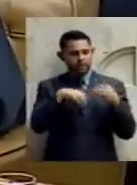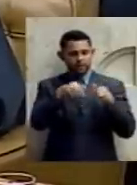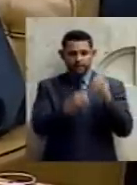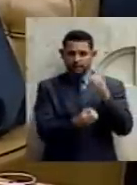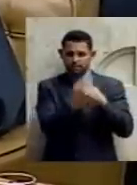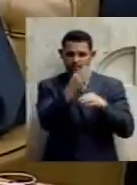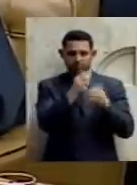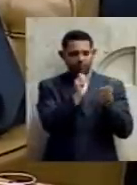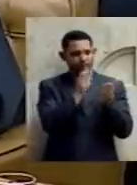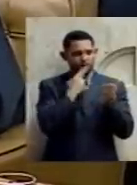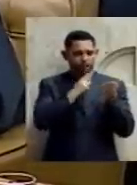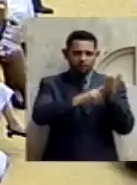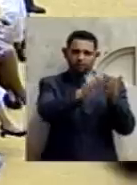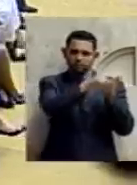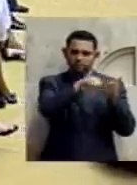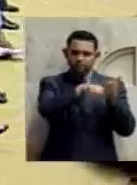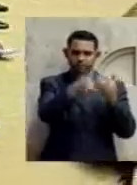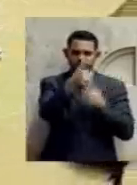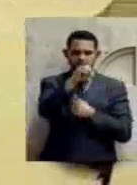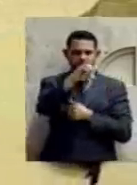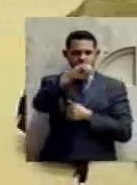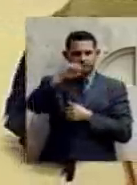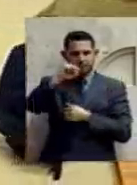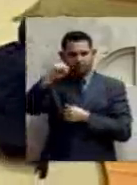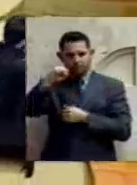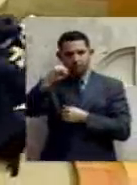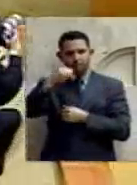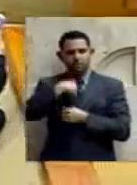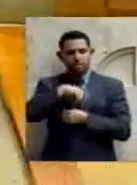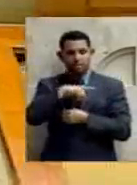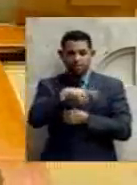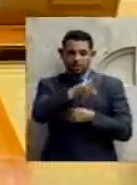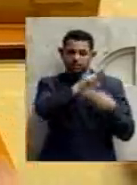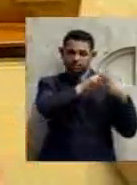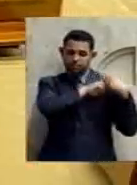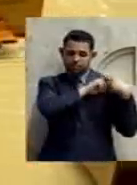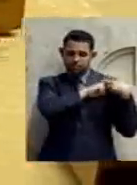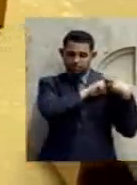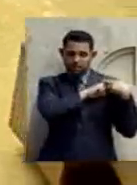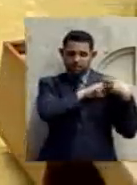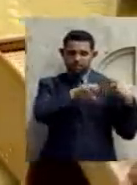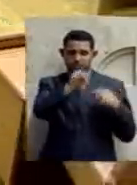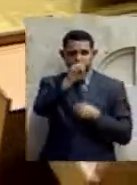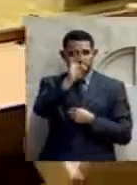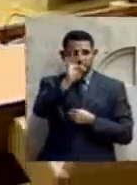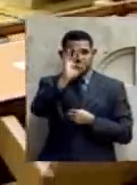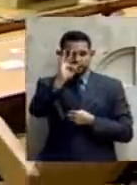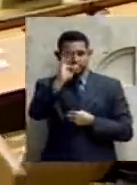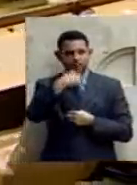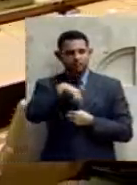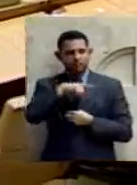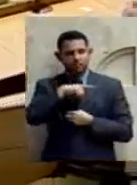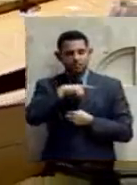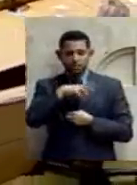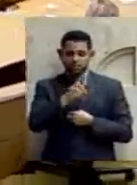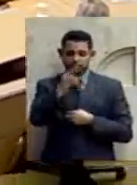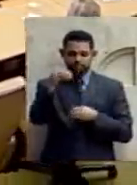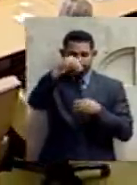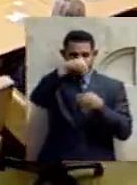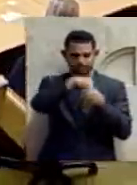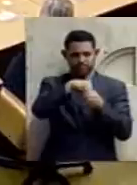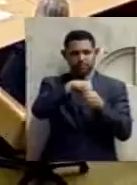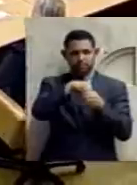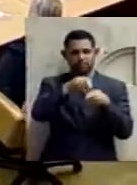de 1988, atribuiu ao Supremo Tribunal Federal, principalmente, a sua guarda. Por isso que